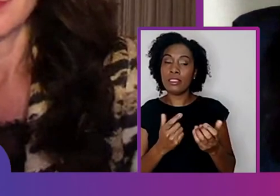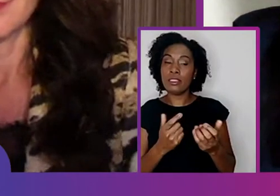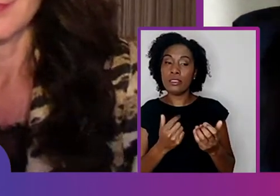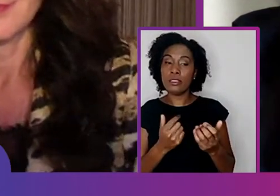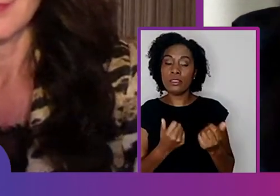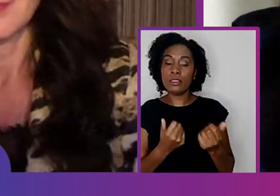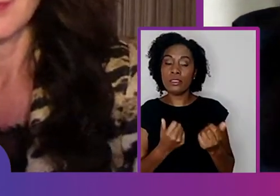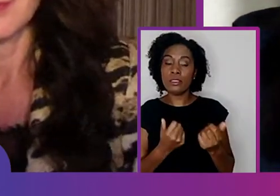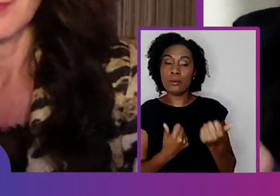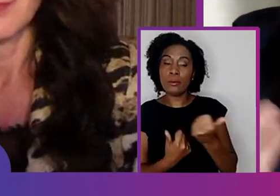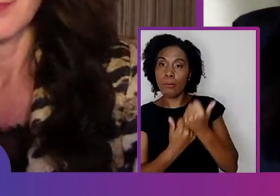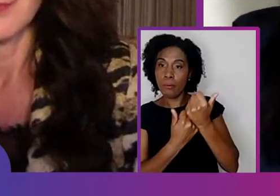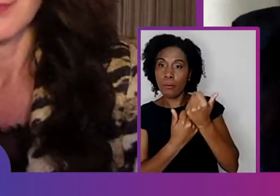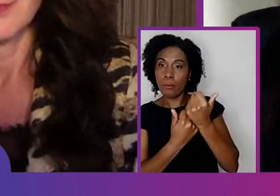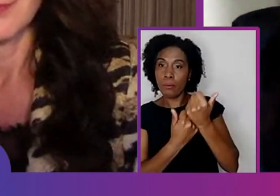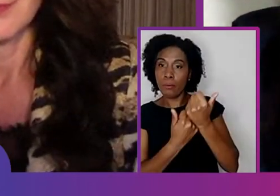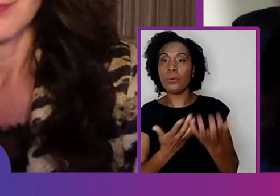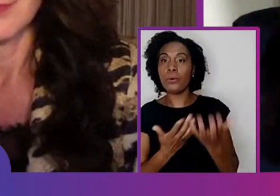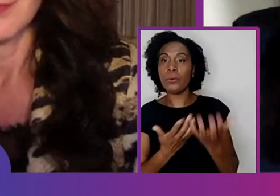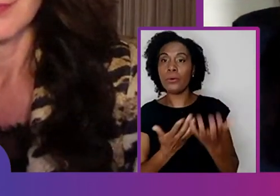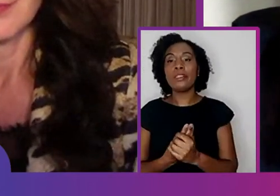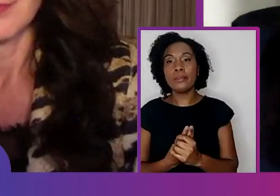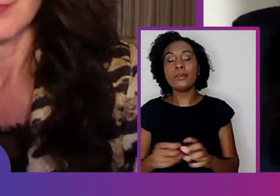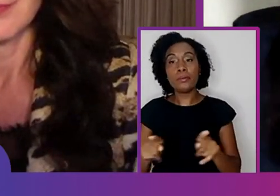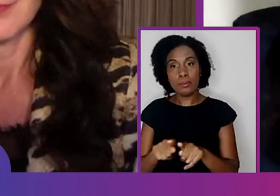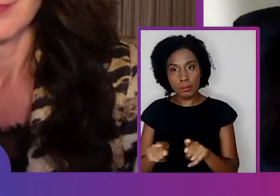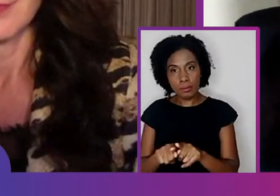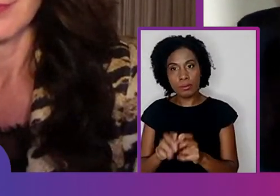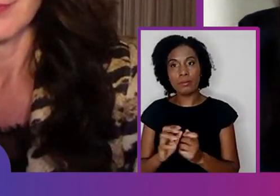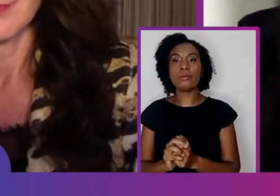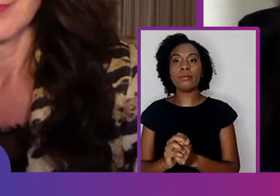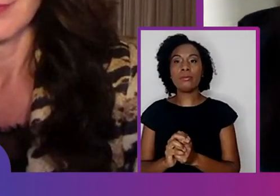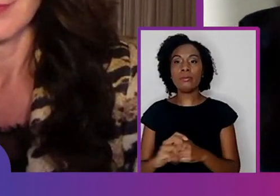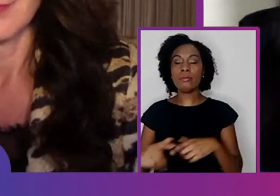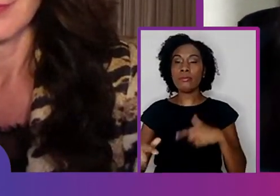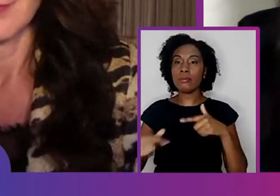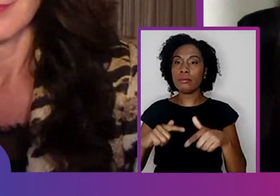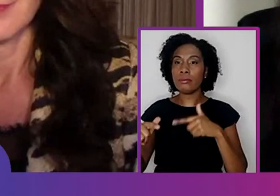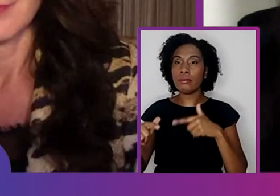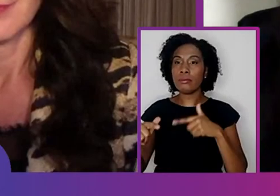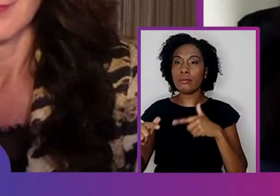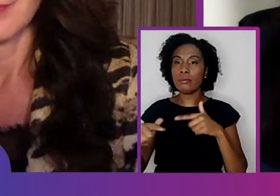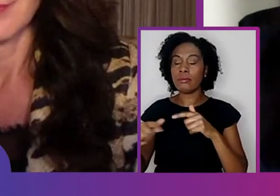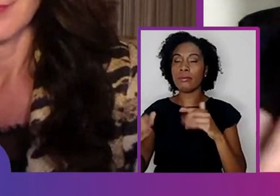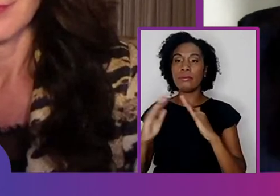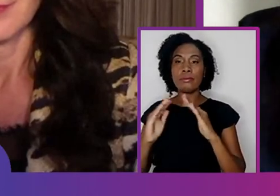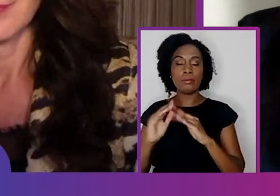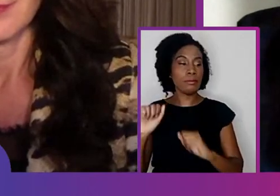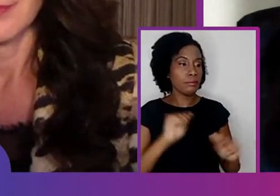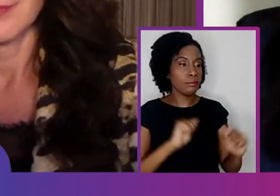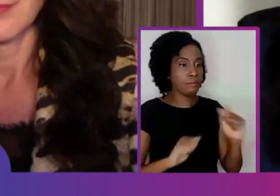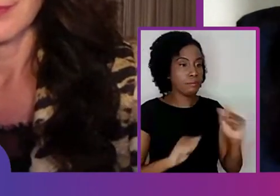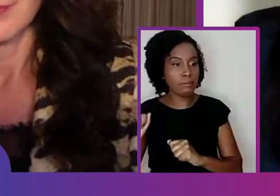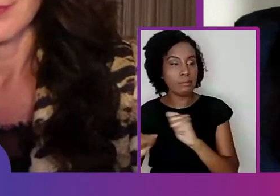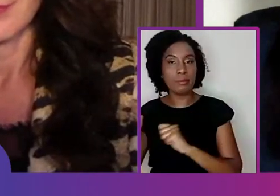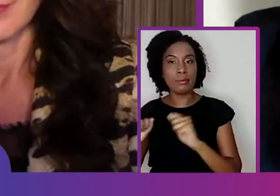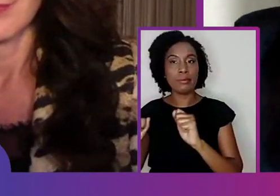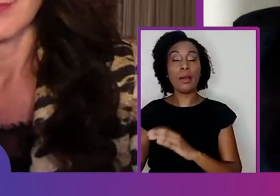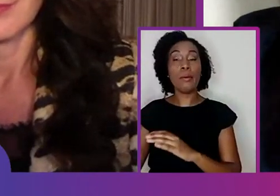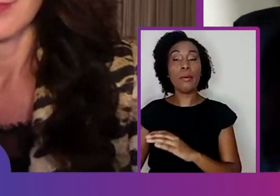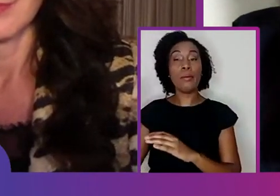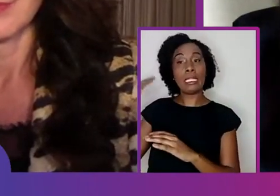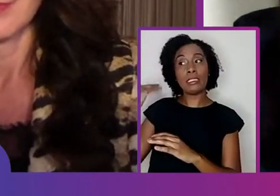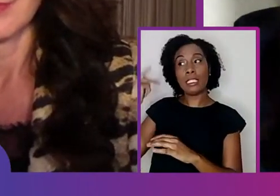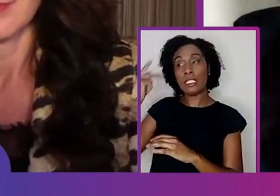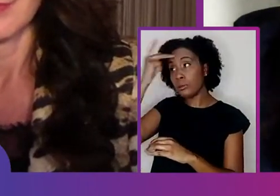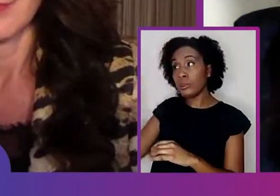uma dimensão de trabalhos domésticos que muitas vezes eram feitos por outras pessoas, né, que cobriam esse indivíduo